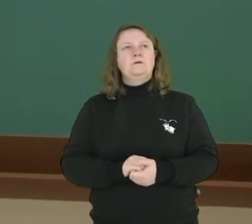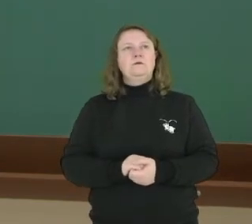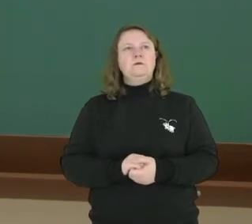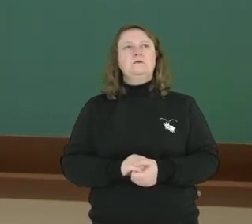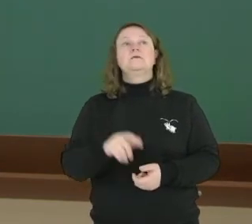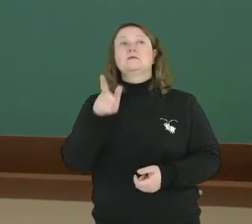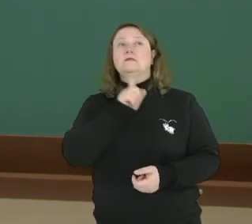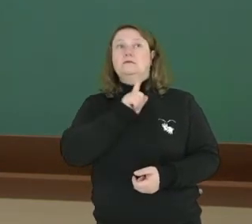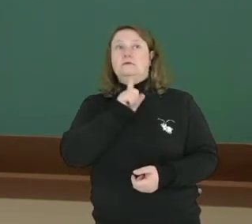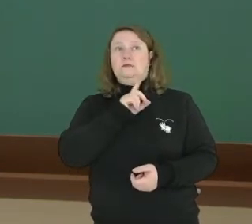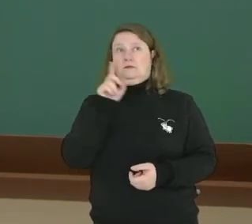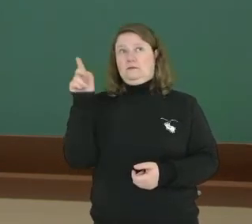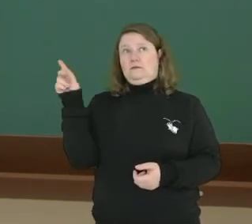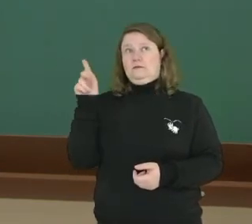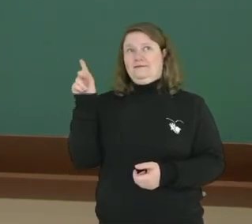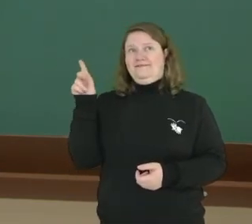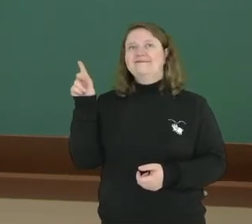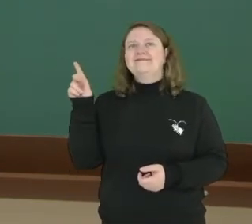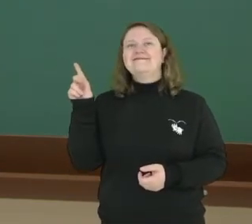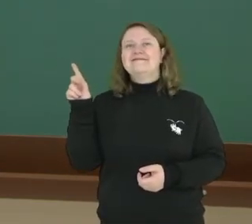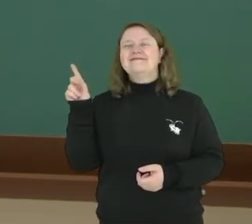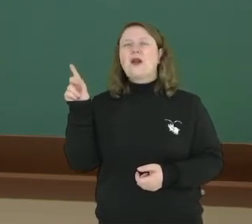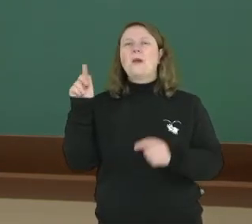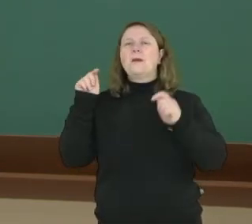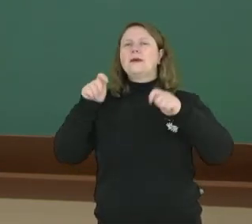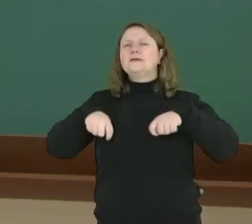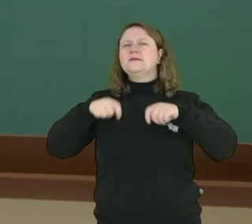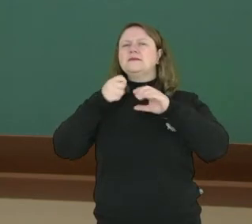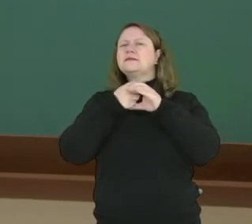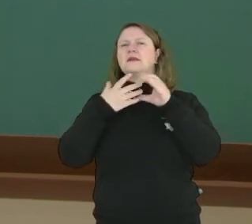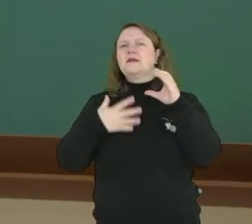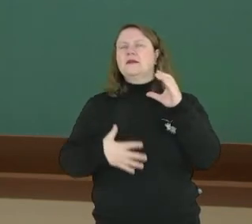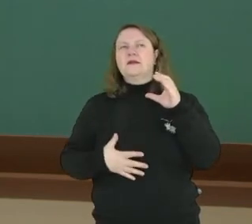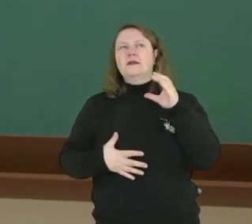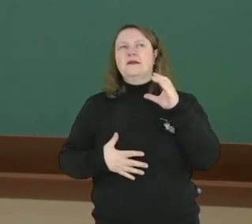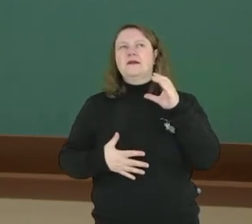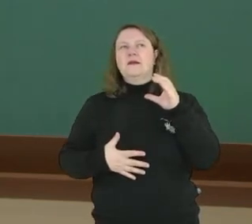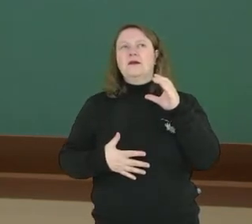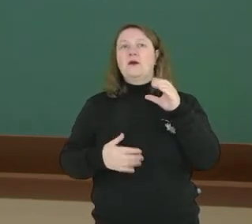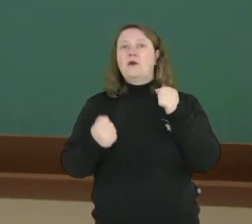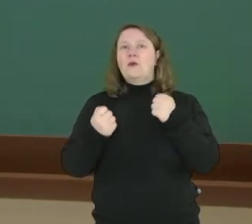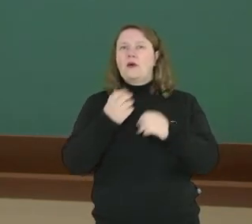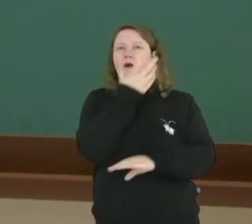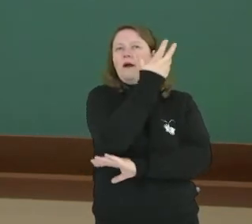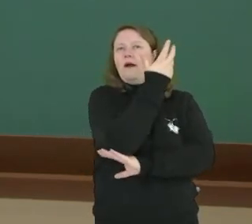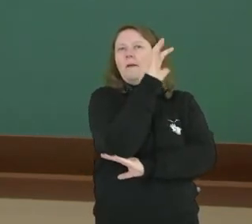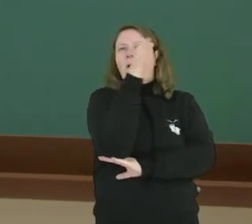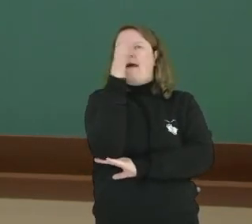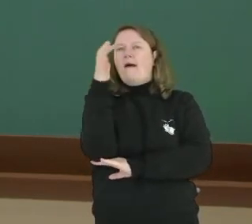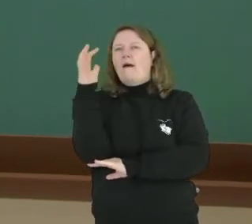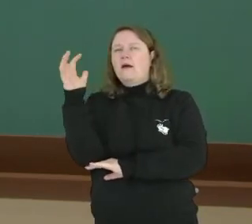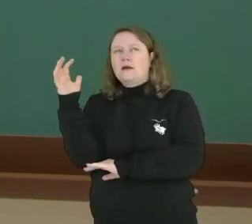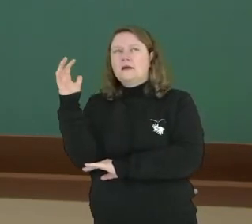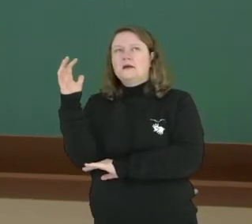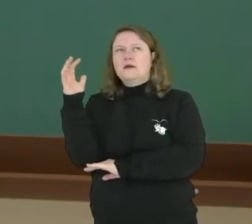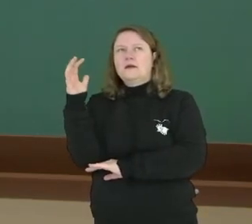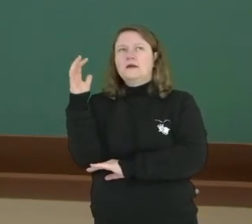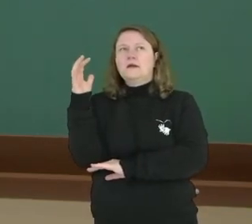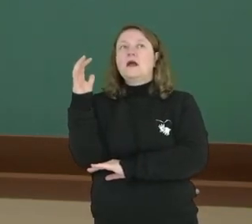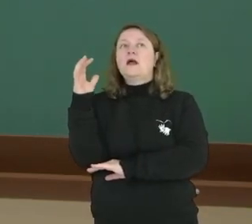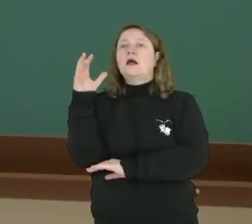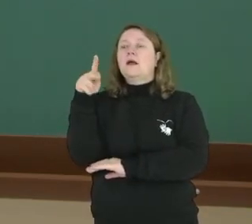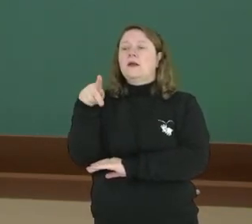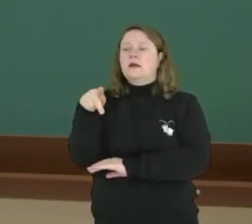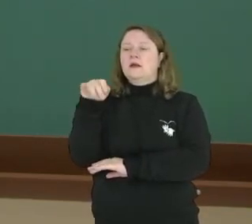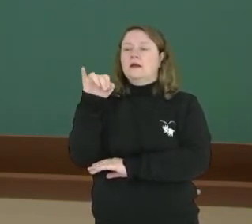nós temos aqui também, como podemos caracterizar a chamada mata dos pinhais ou mata de araucária, né?